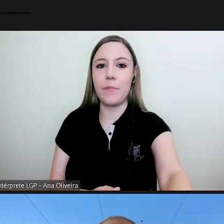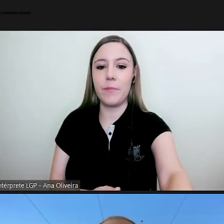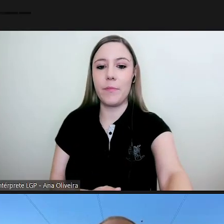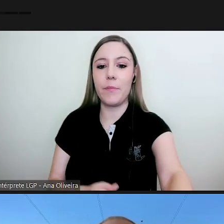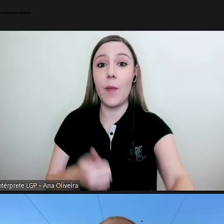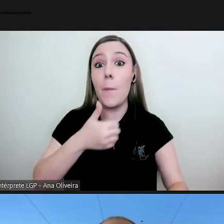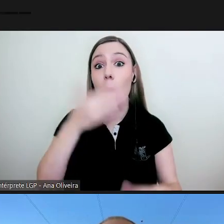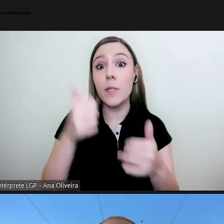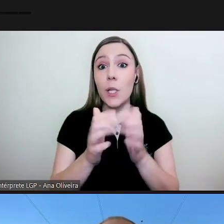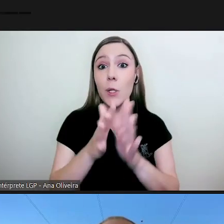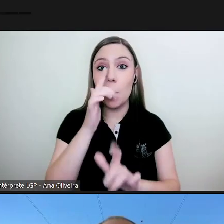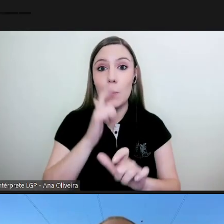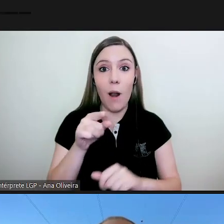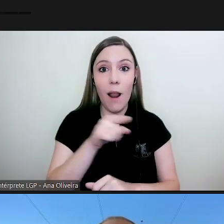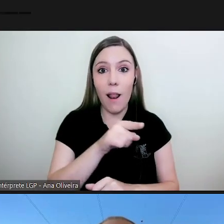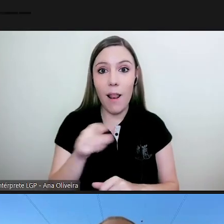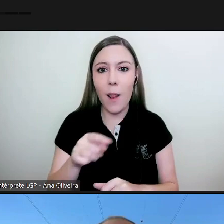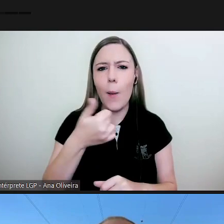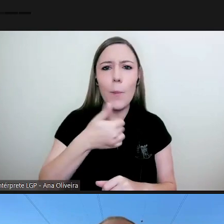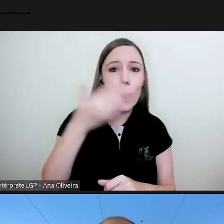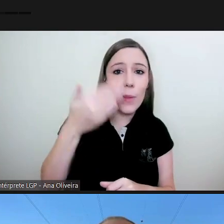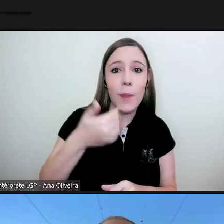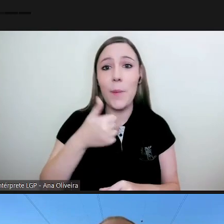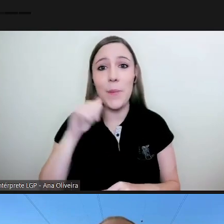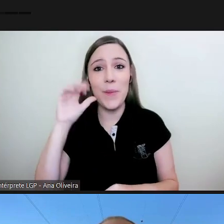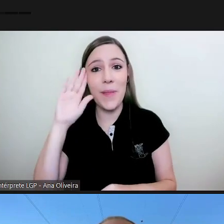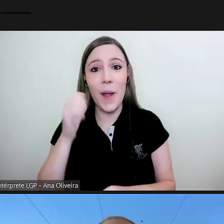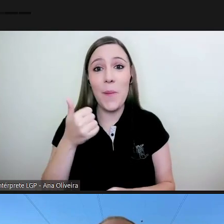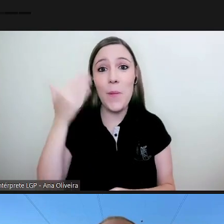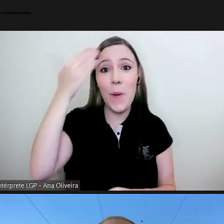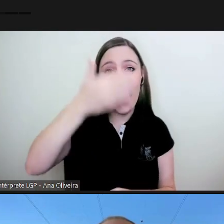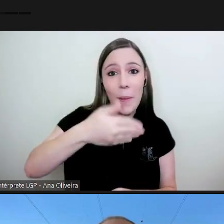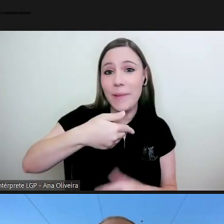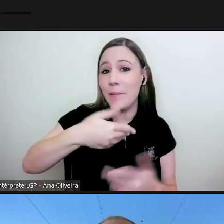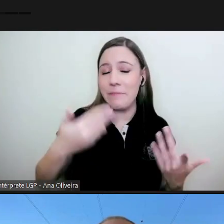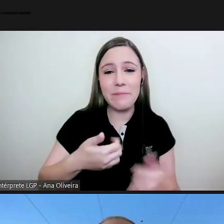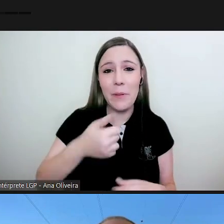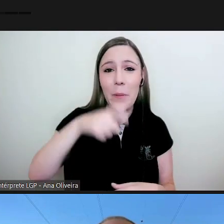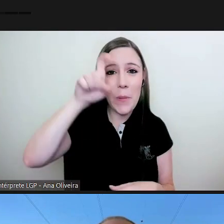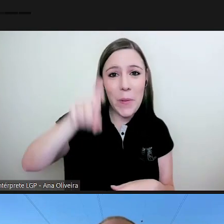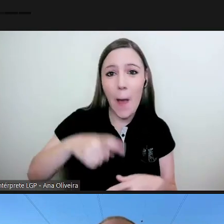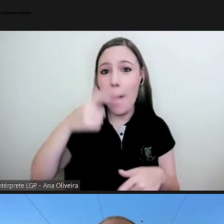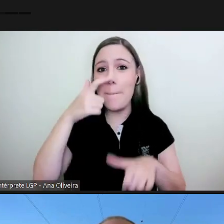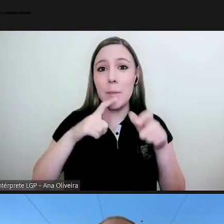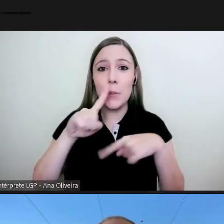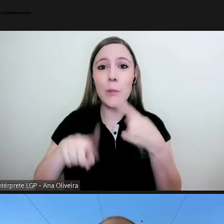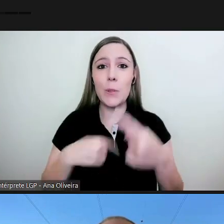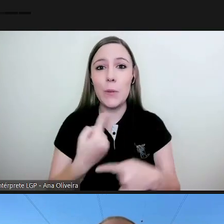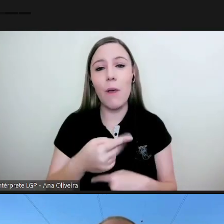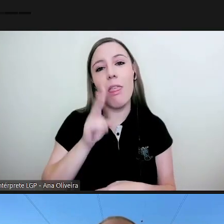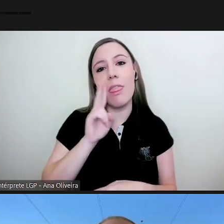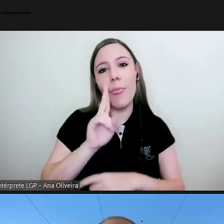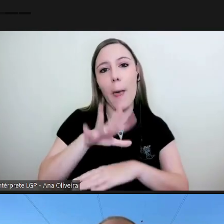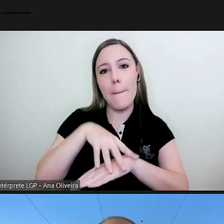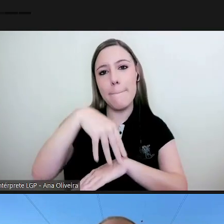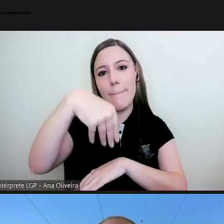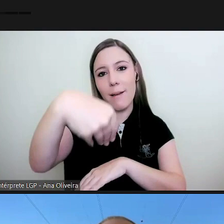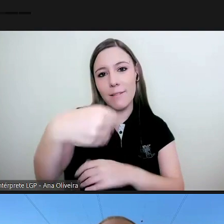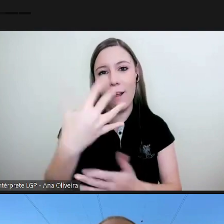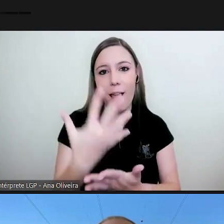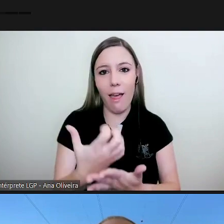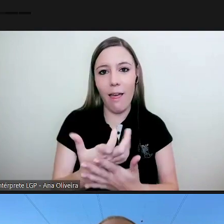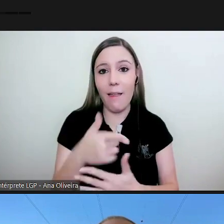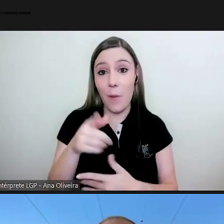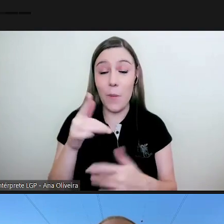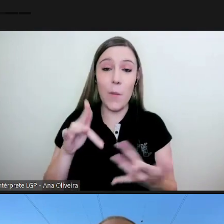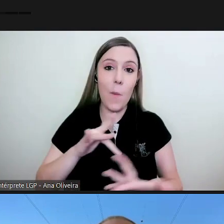todos os presentes e bom dia, boa tarde ou boa noite a todos que posteriormente terão a oportunidade de visualizar a gravação deste webinar